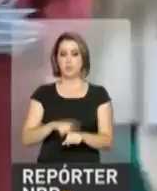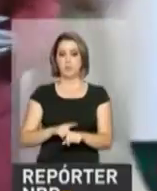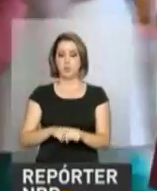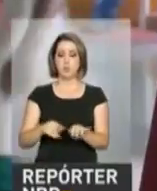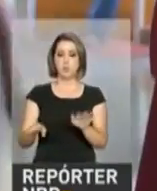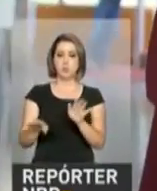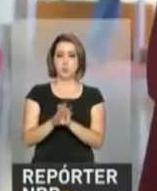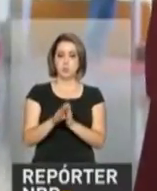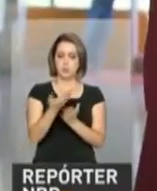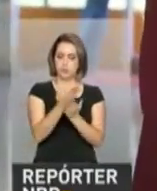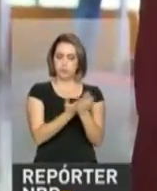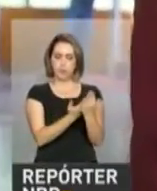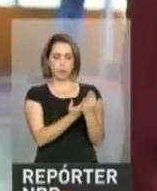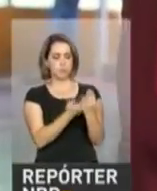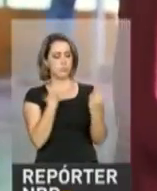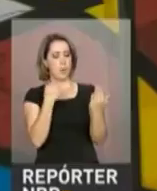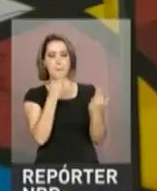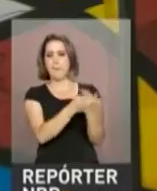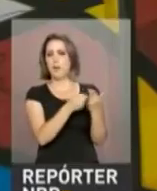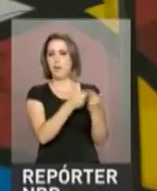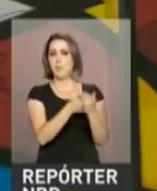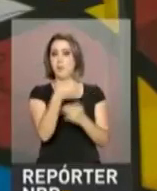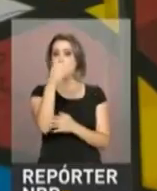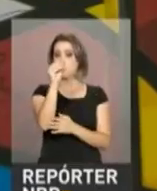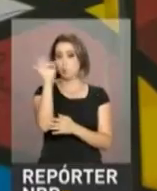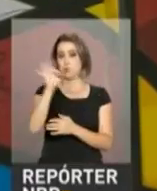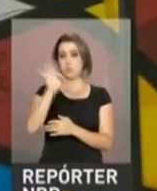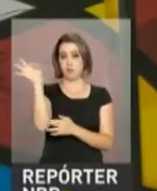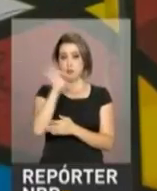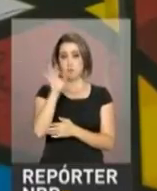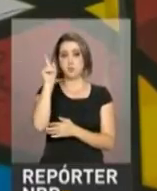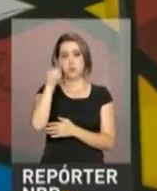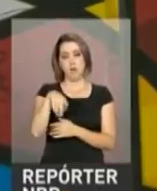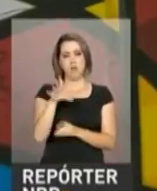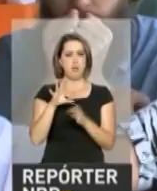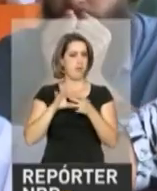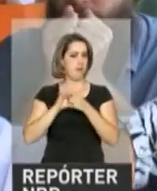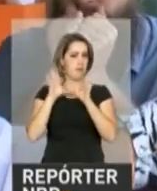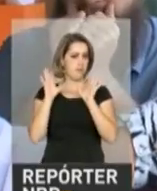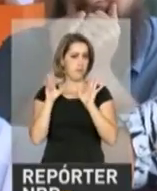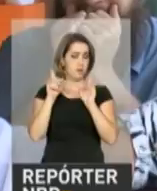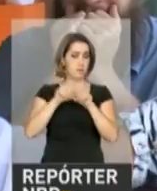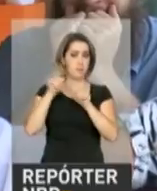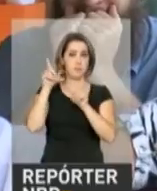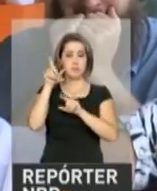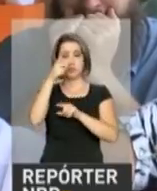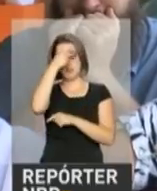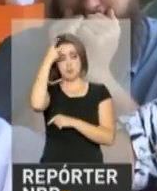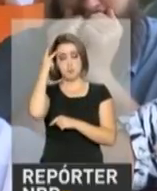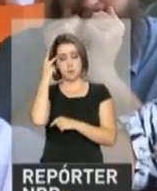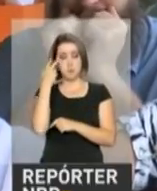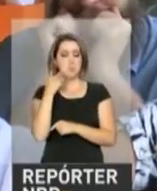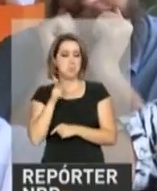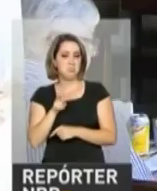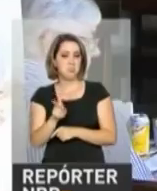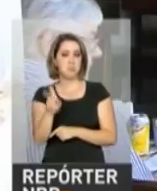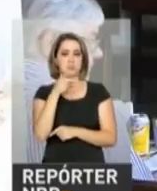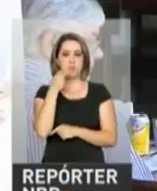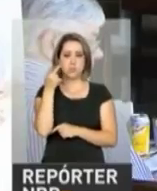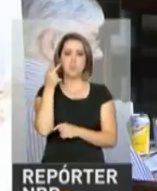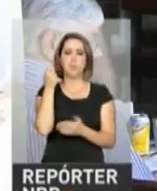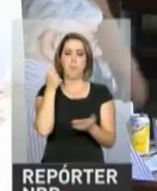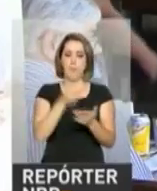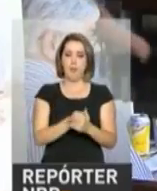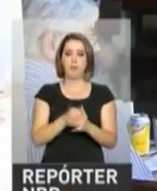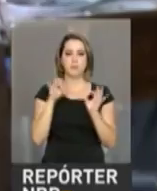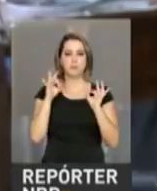que chega conta o pagamento dos 10% do serviço é opcional mas a maioria dos clientes diz que faz questão